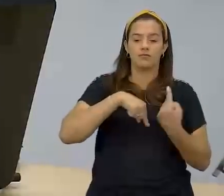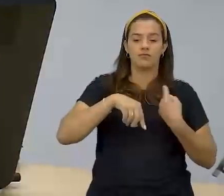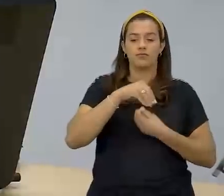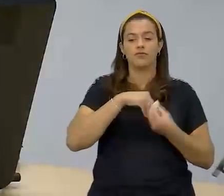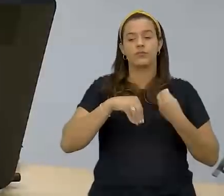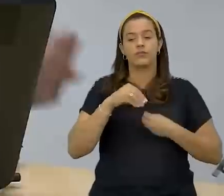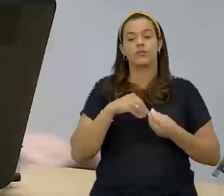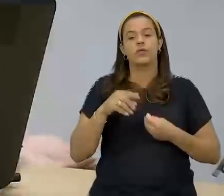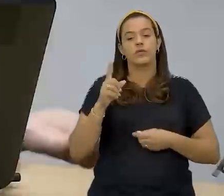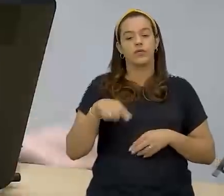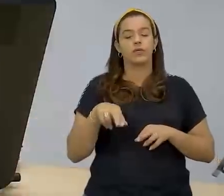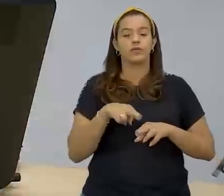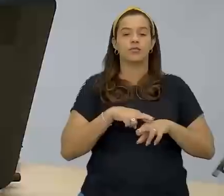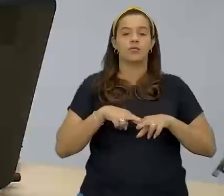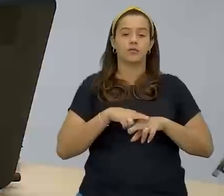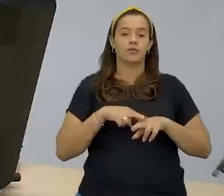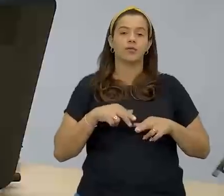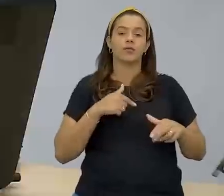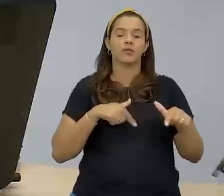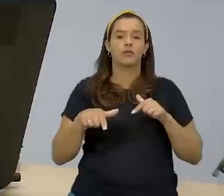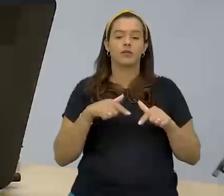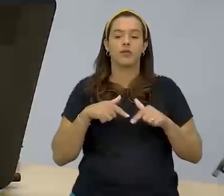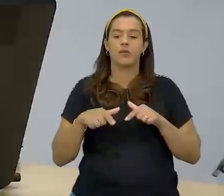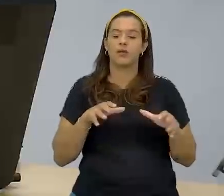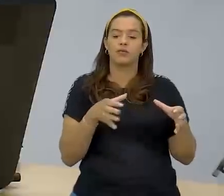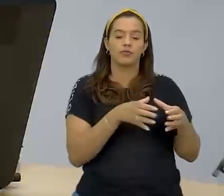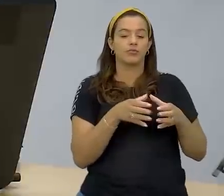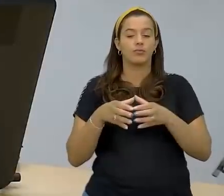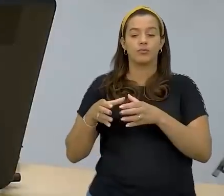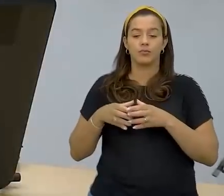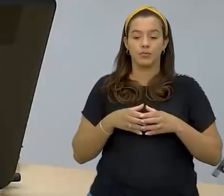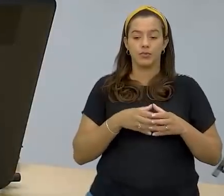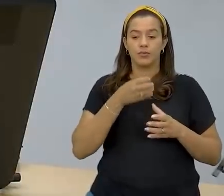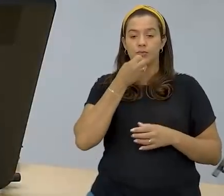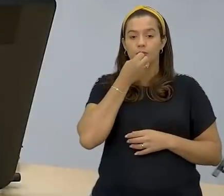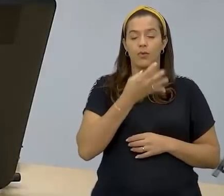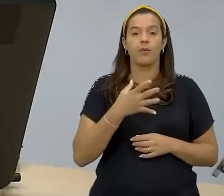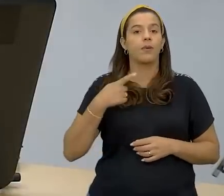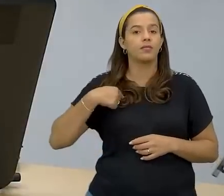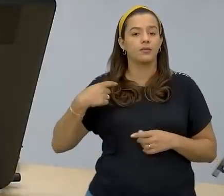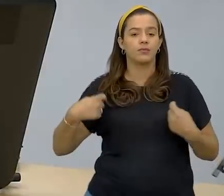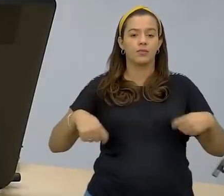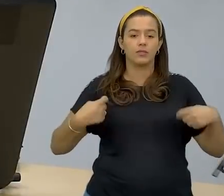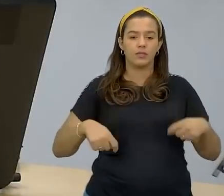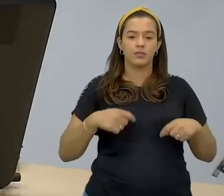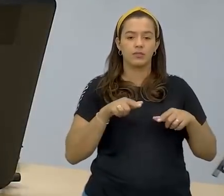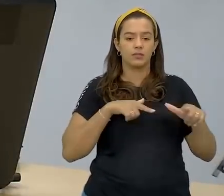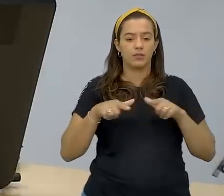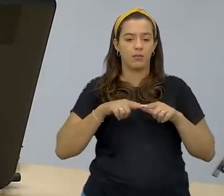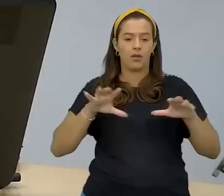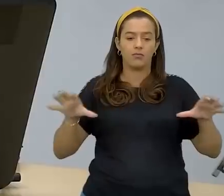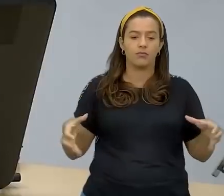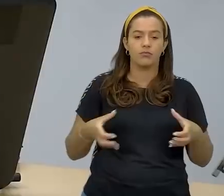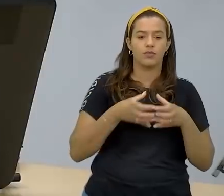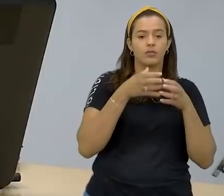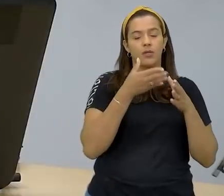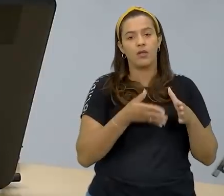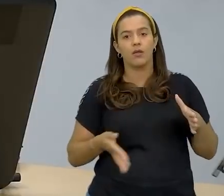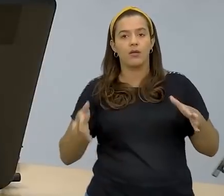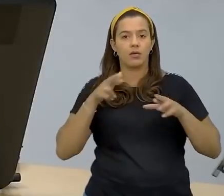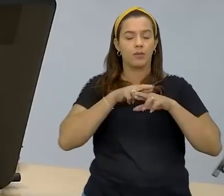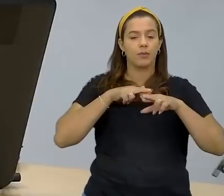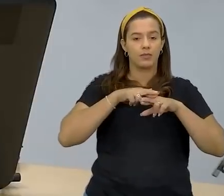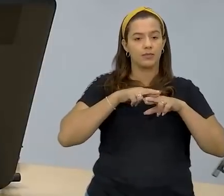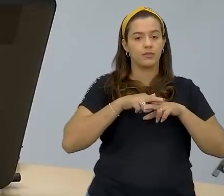de recuperação, que trabalha agrupamentos produtivos. Ah, mas eu preciso trabalhar esses agrupamentos durante a